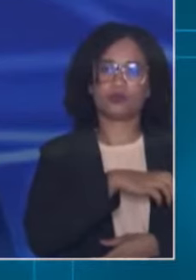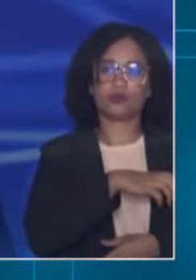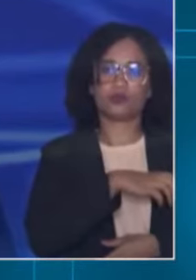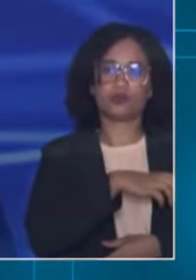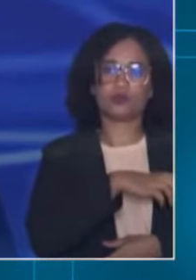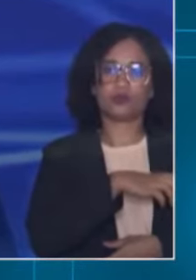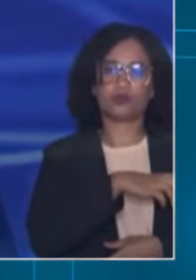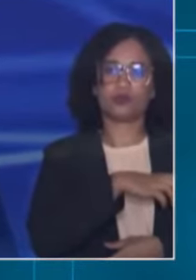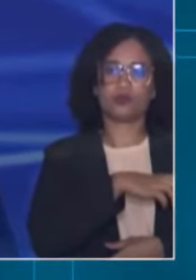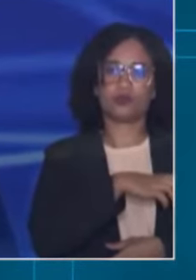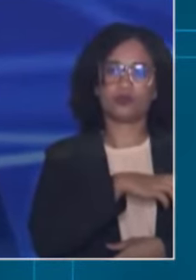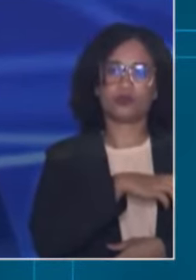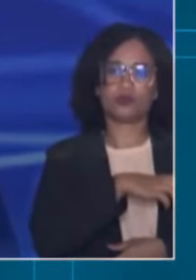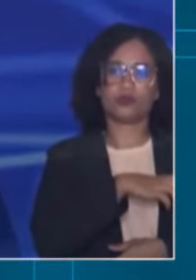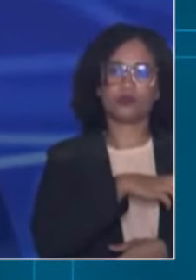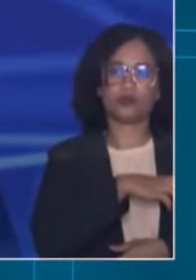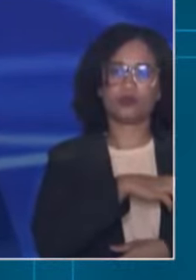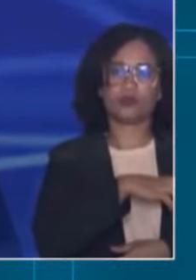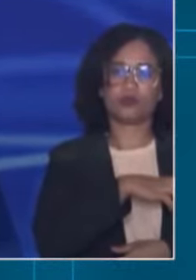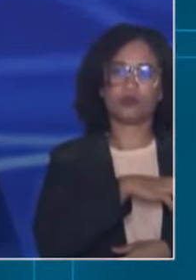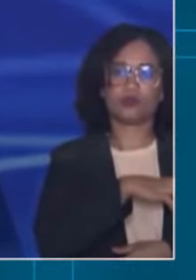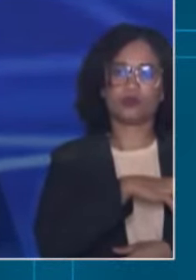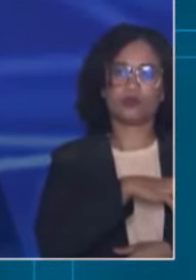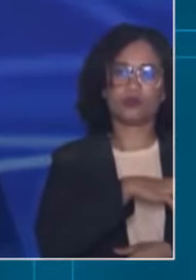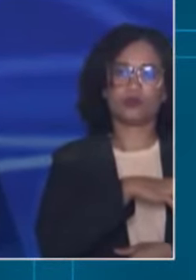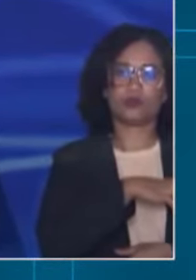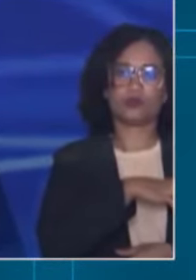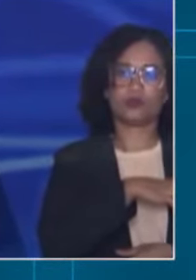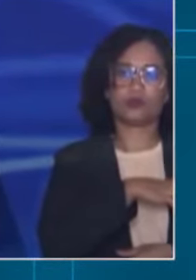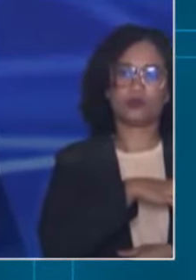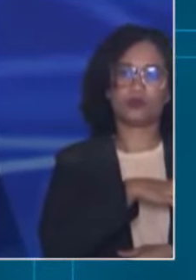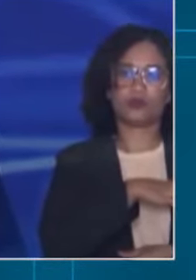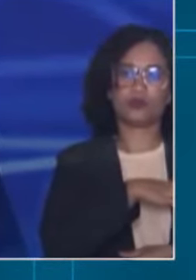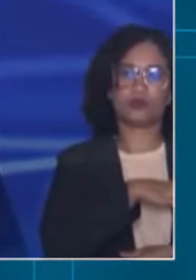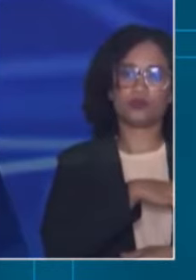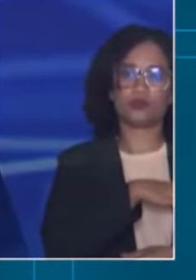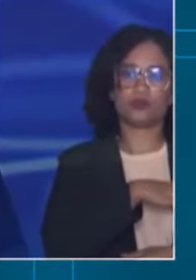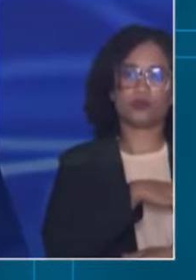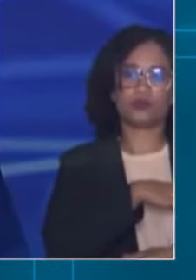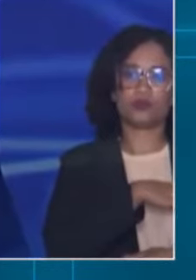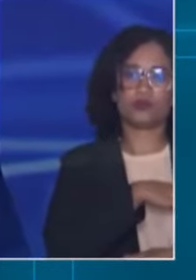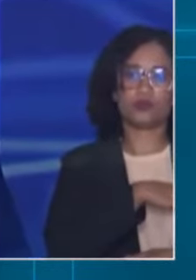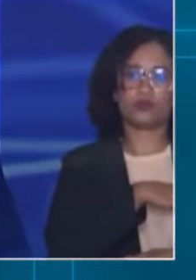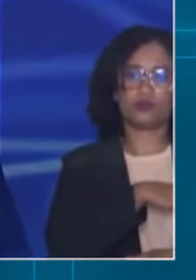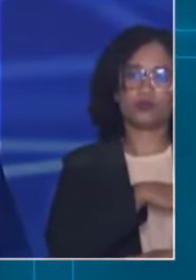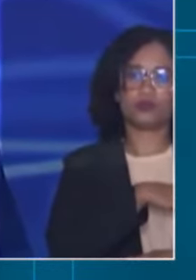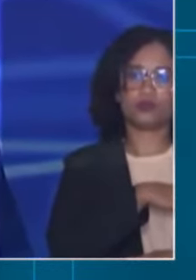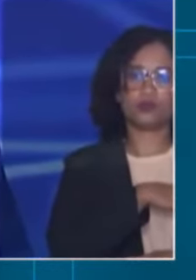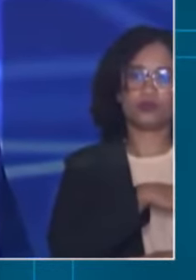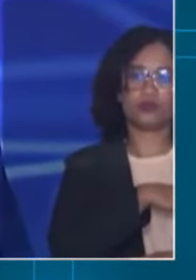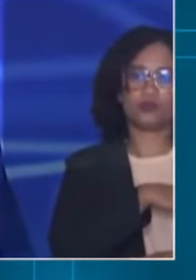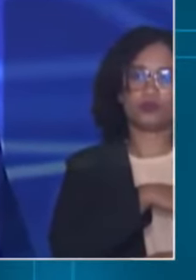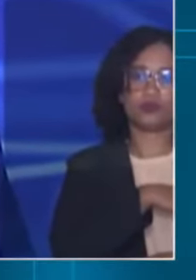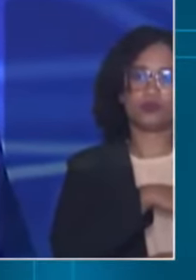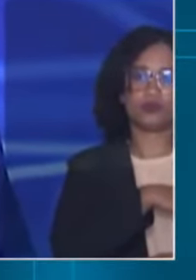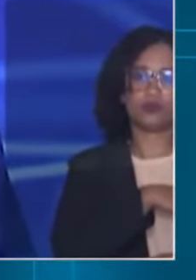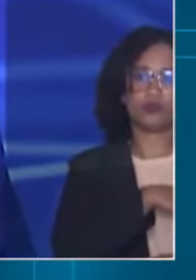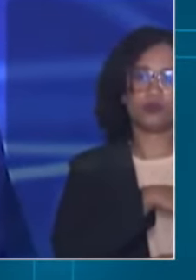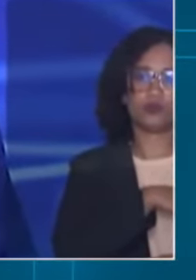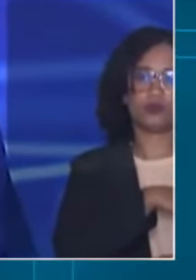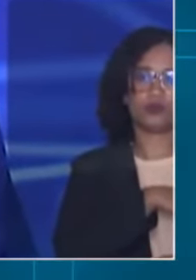Assim eu posso dizer. Porque essas pesquisas da Quest, que mostra o aumento no índice de